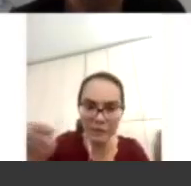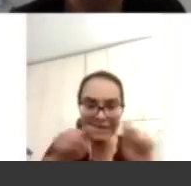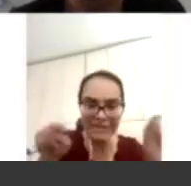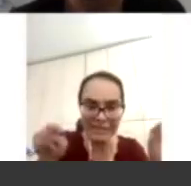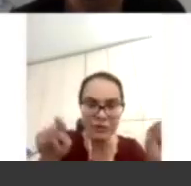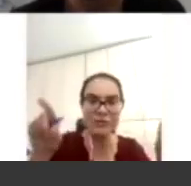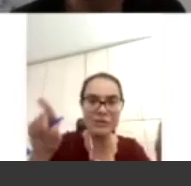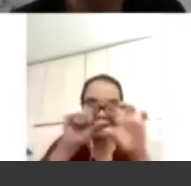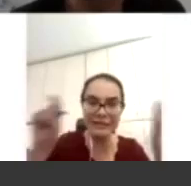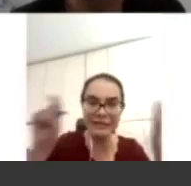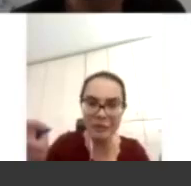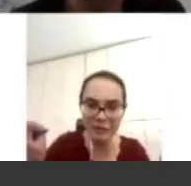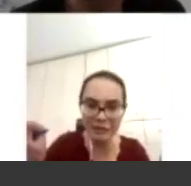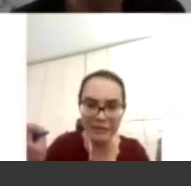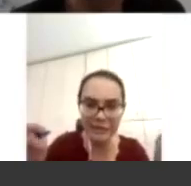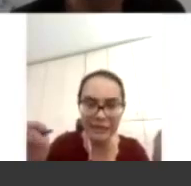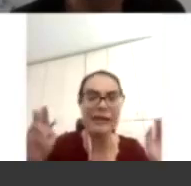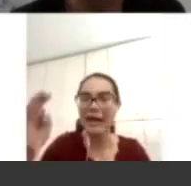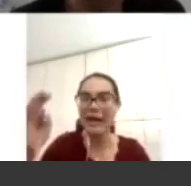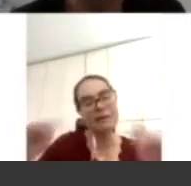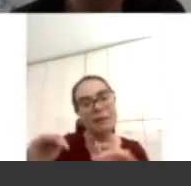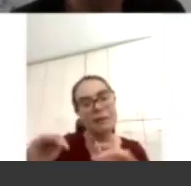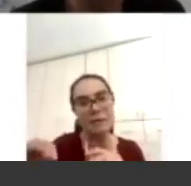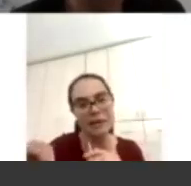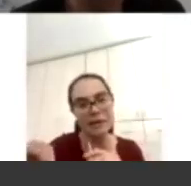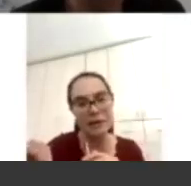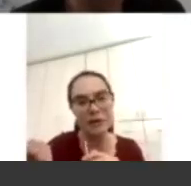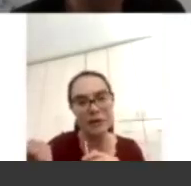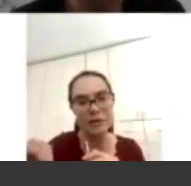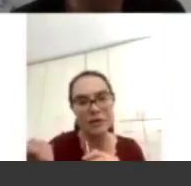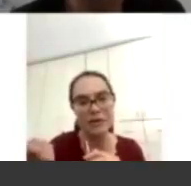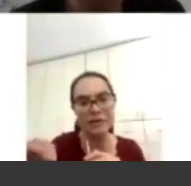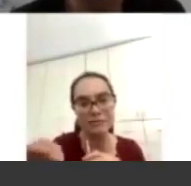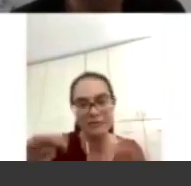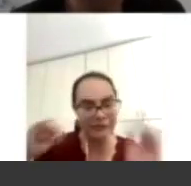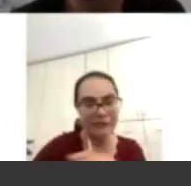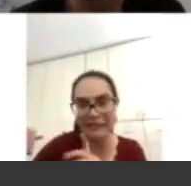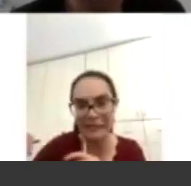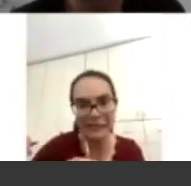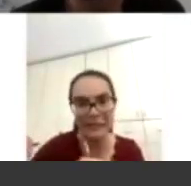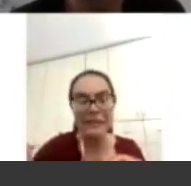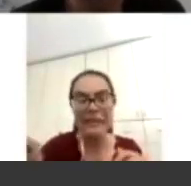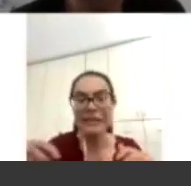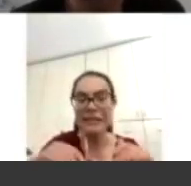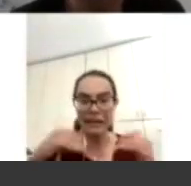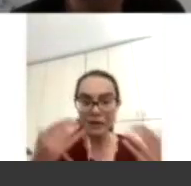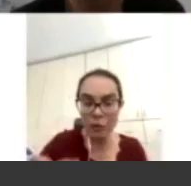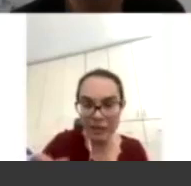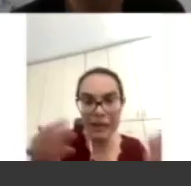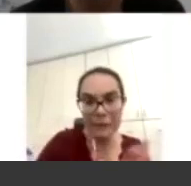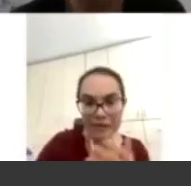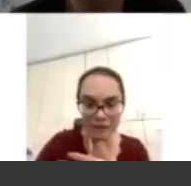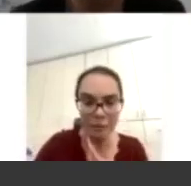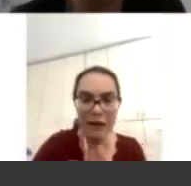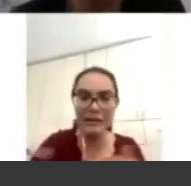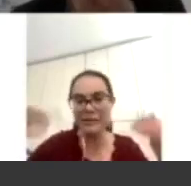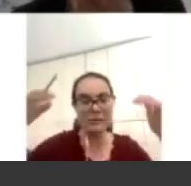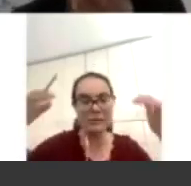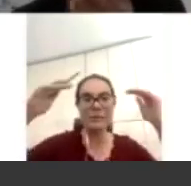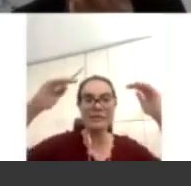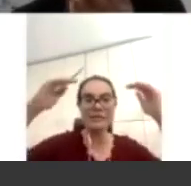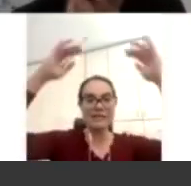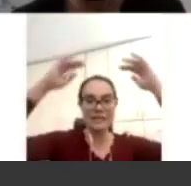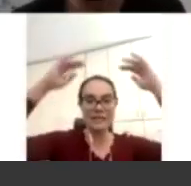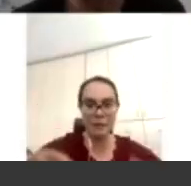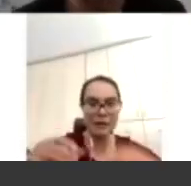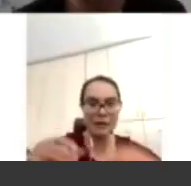qualquer uma dessas questões que está dentro desse aqui, essa é a primeira página para a qual a gente vai ter que ir. E a leitura da página do PAC, ela